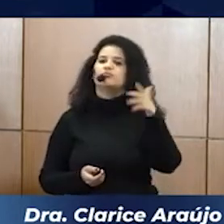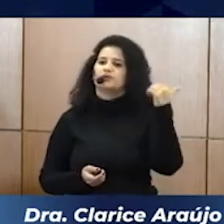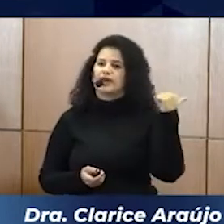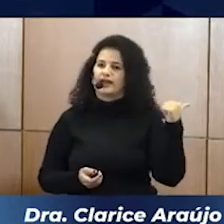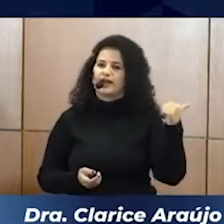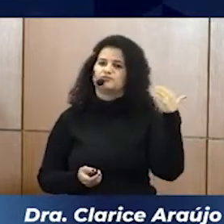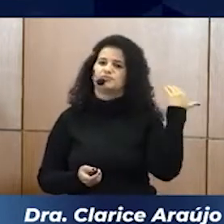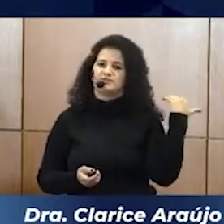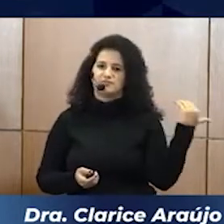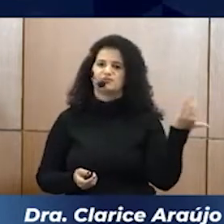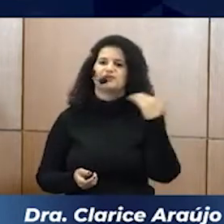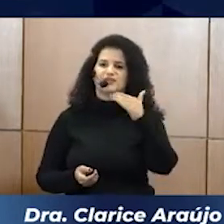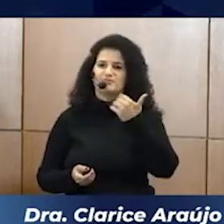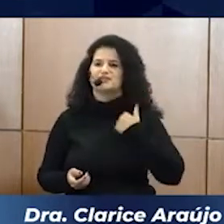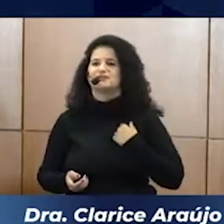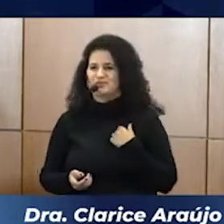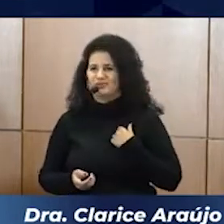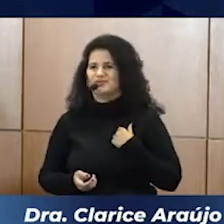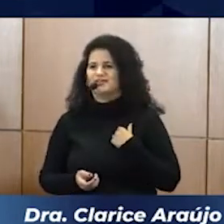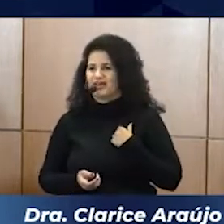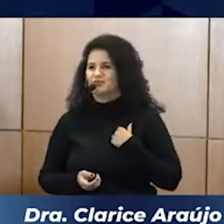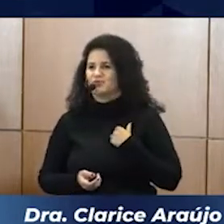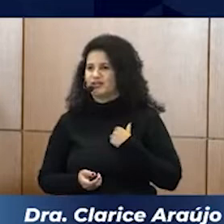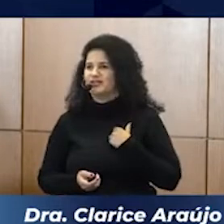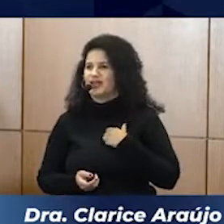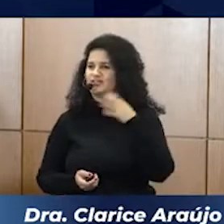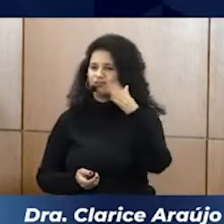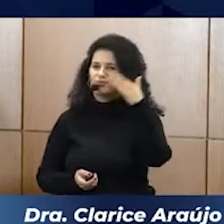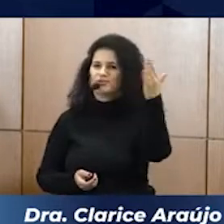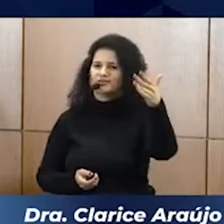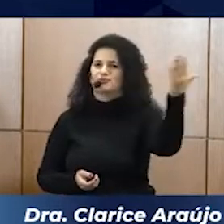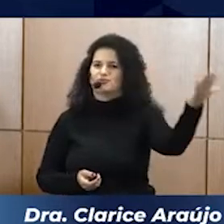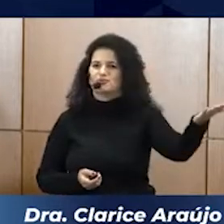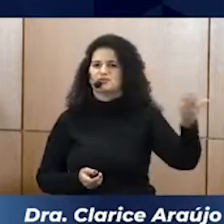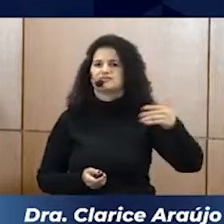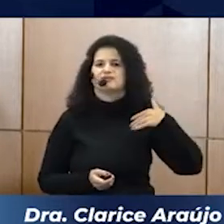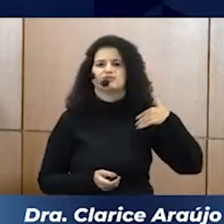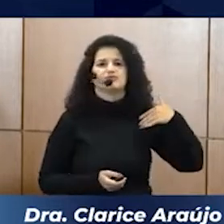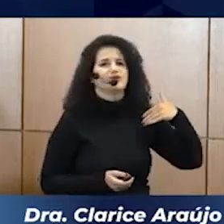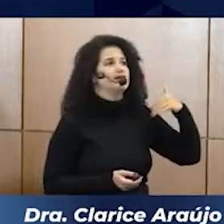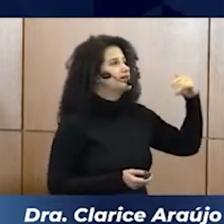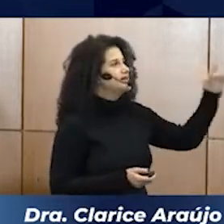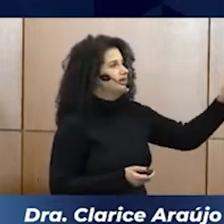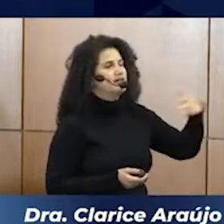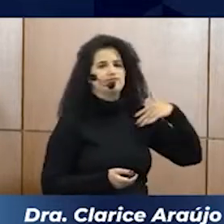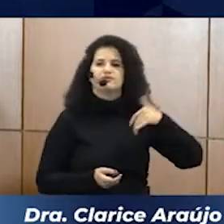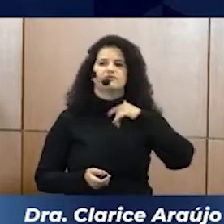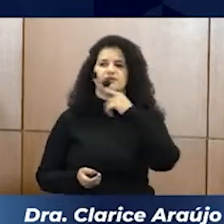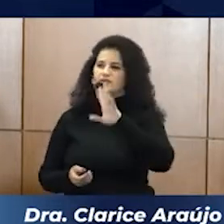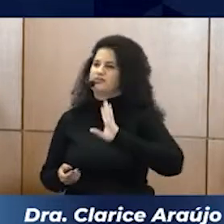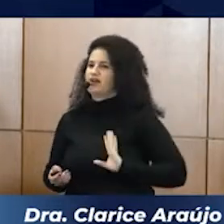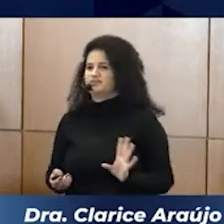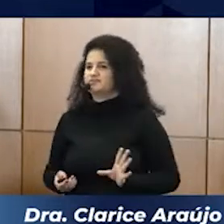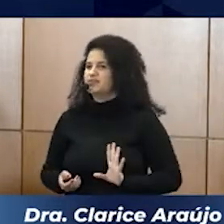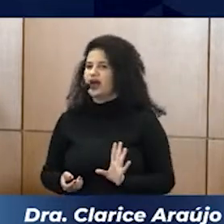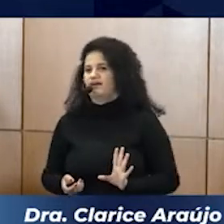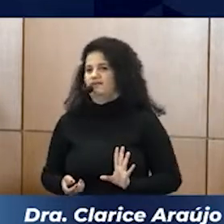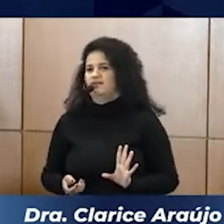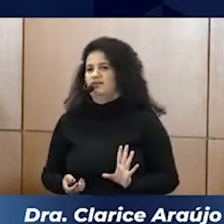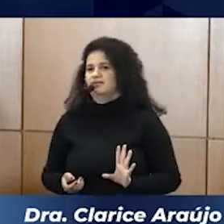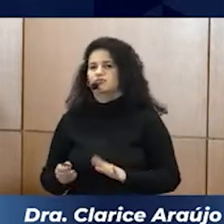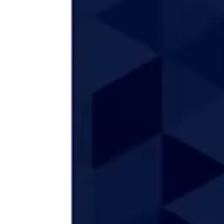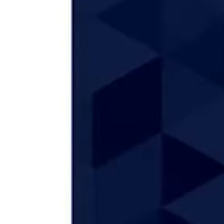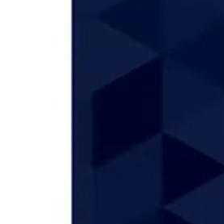Então, por acaso, a preceptora era minha orientadora, né? Que foi minha orientadora de mestrado e doutorado, e ela falou assim, olha, você vai